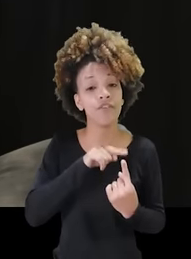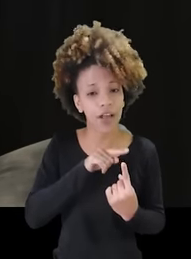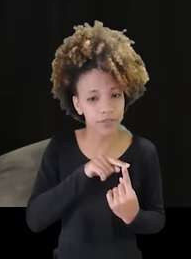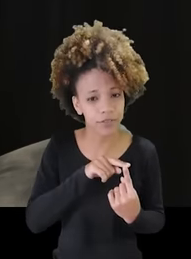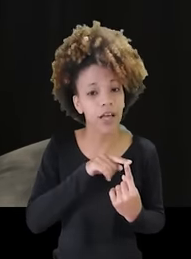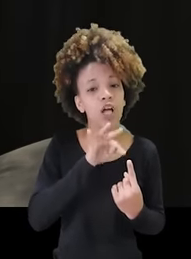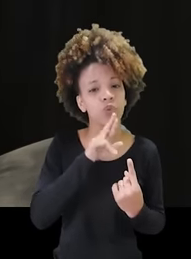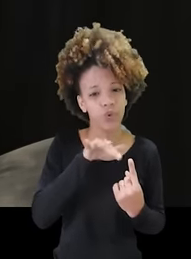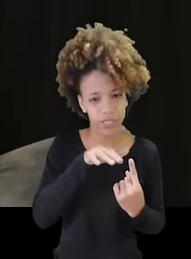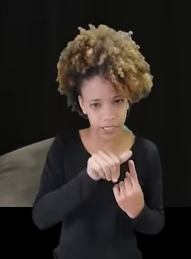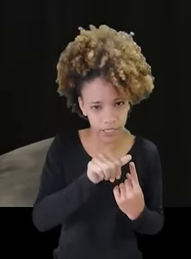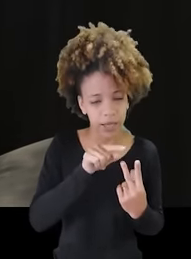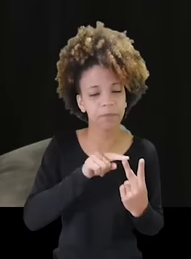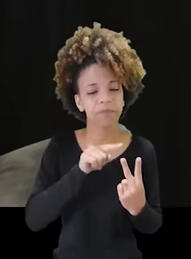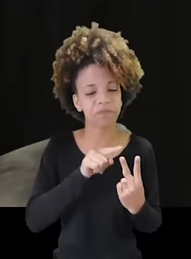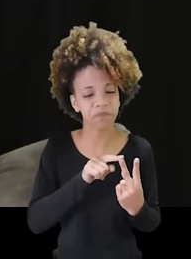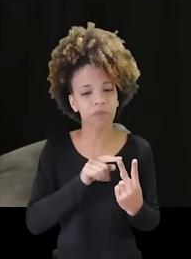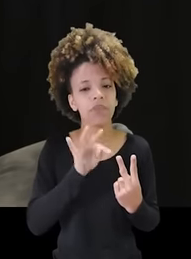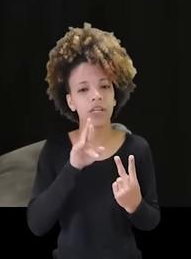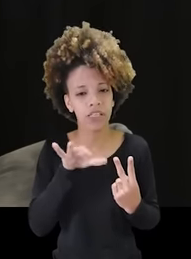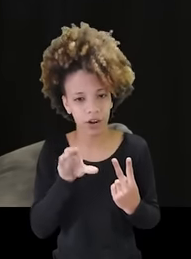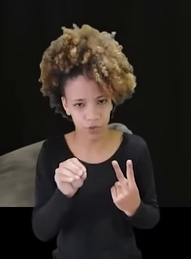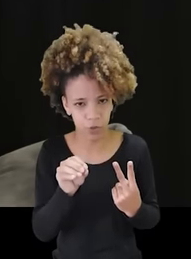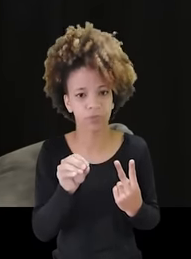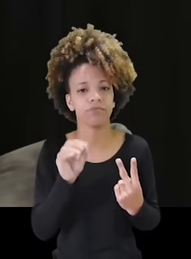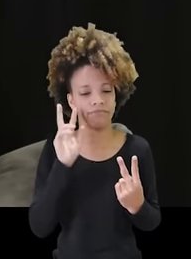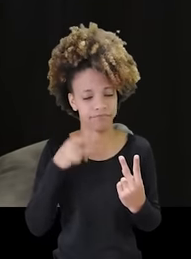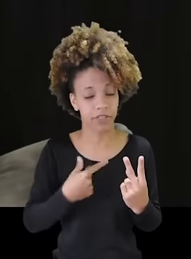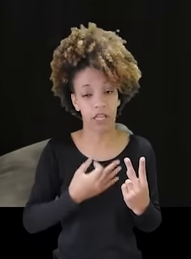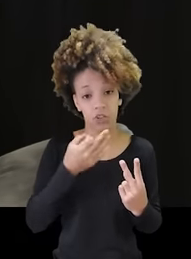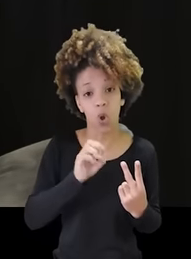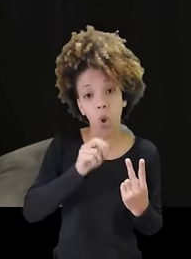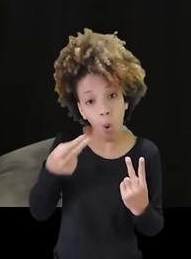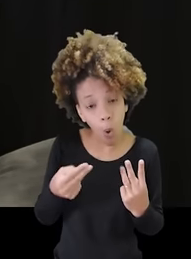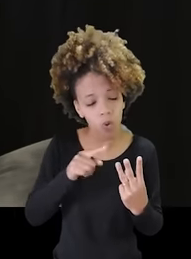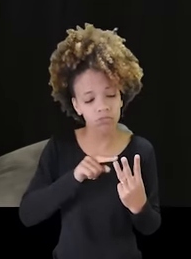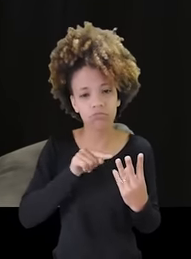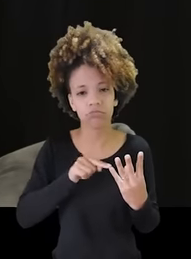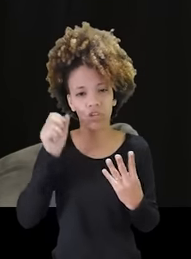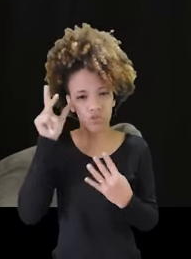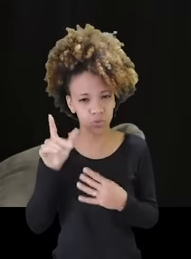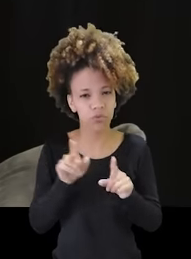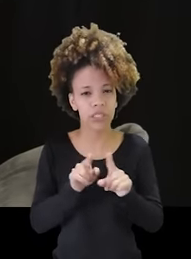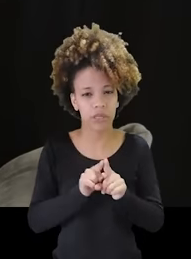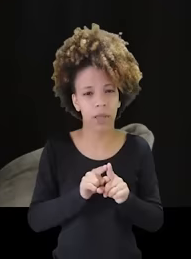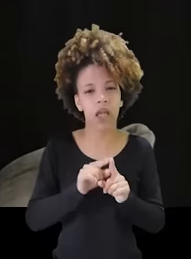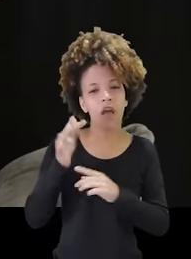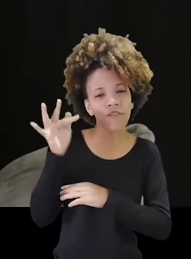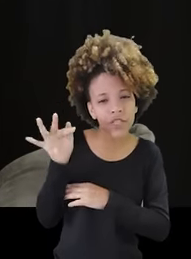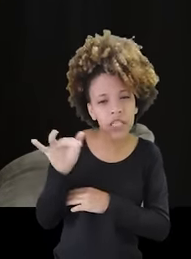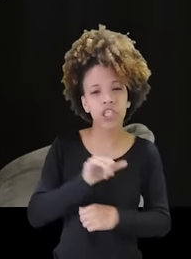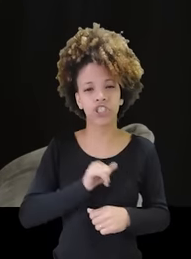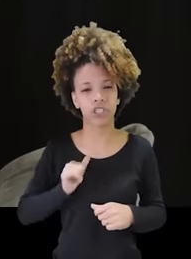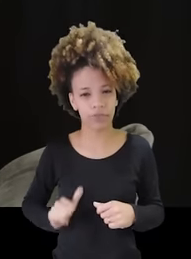da Turquia porque você vai entender ou tráfico ou ver outros de Cultura também que eu peguei francês